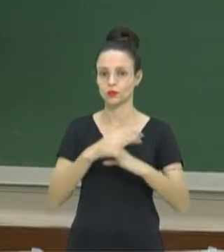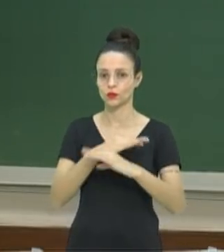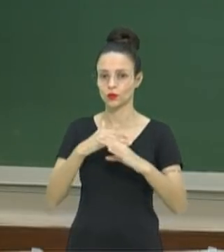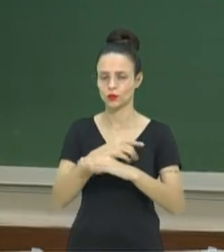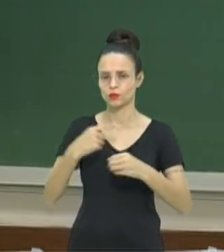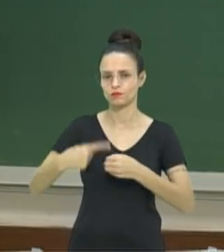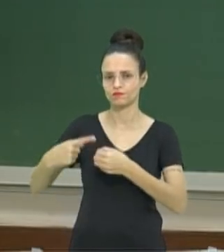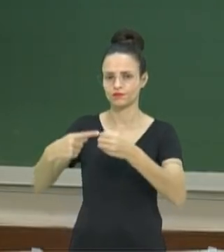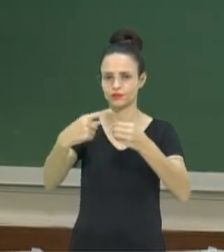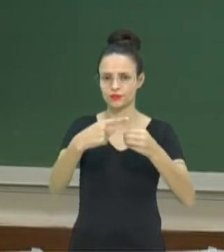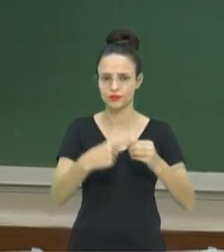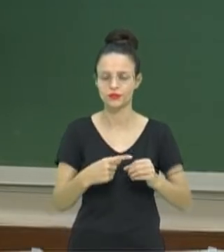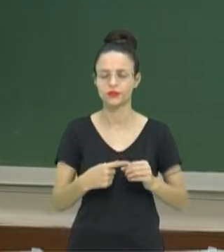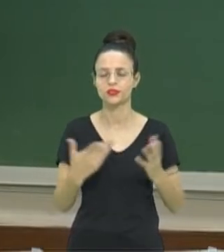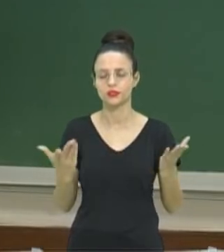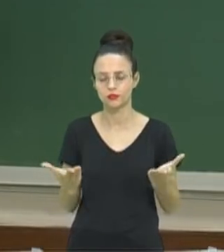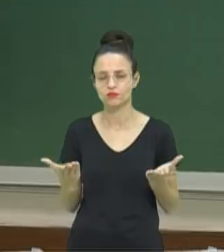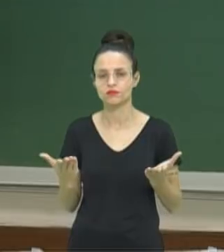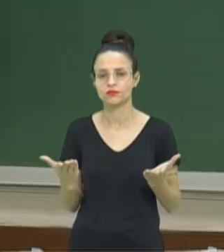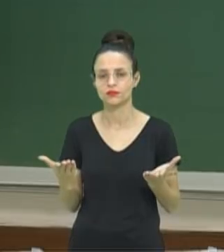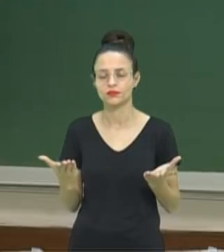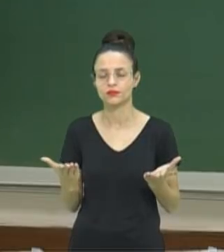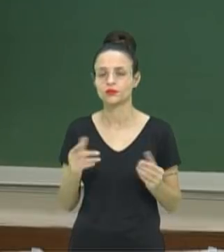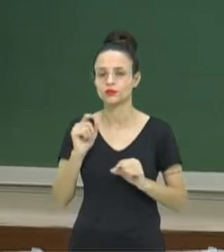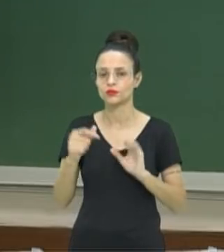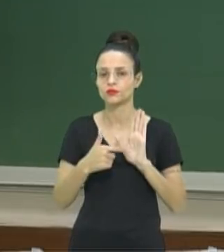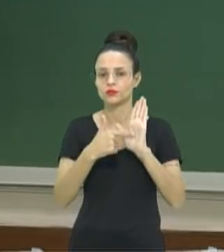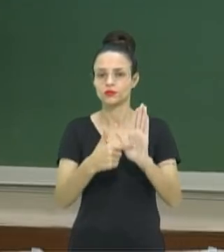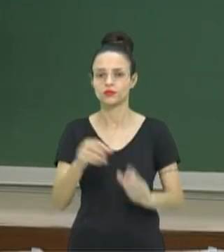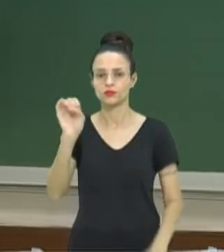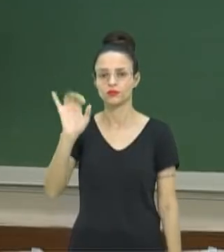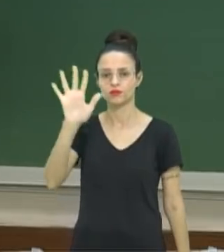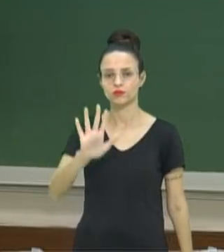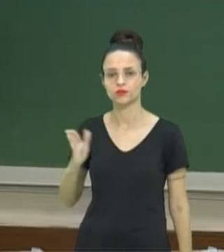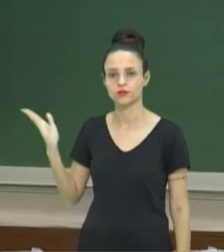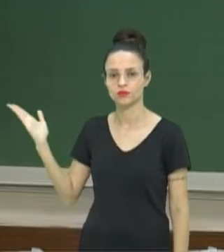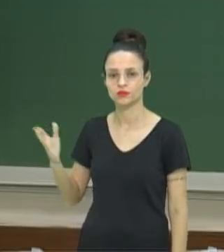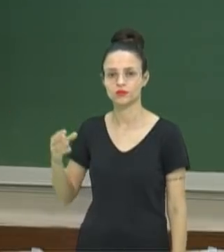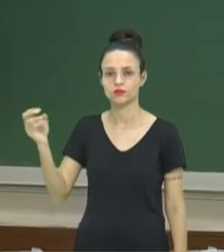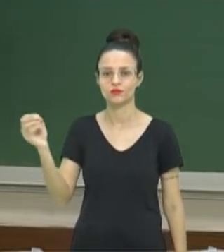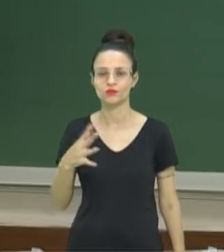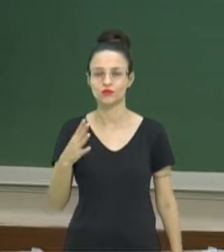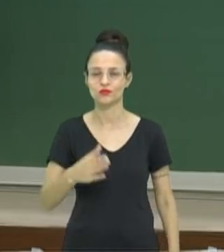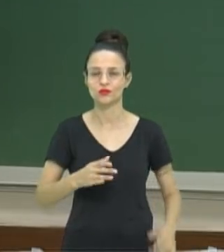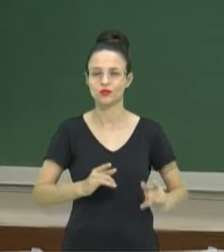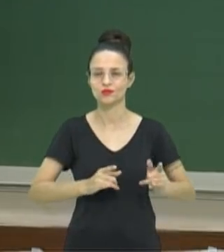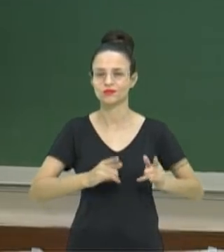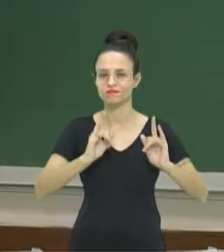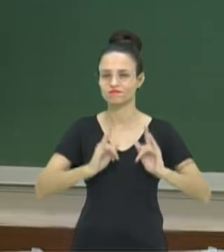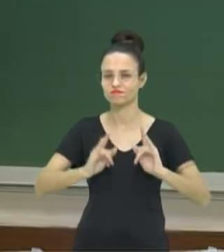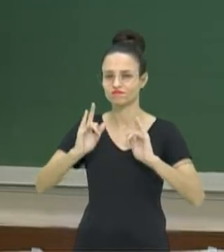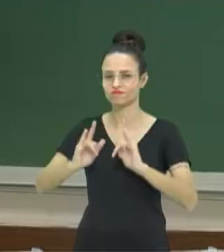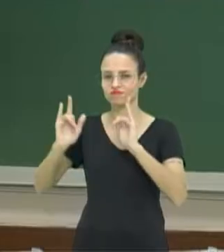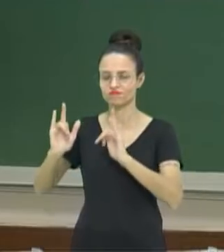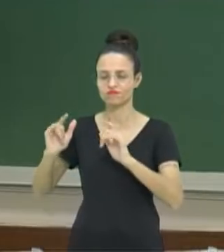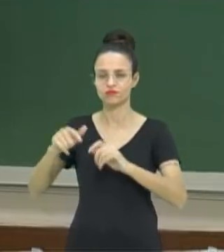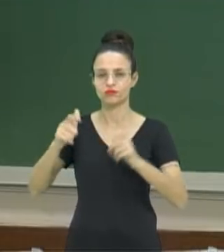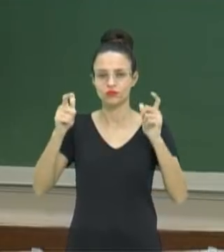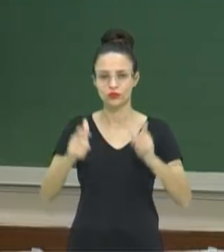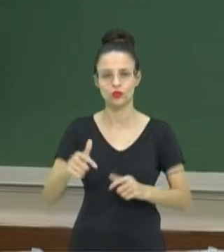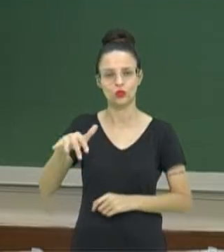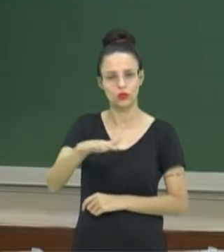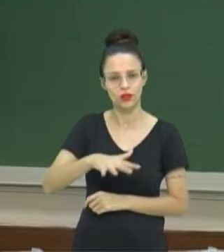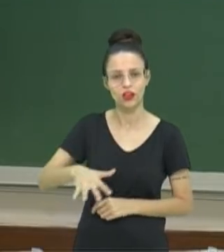de todos esses conceitos que nós trabalhamos, eu trouxe uma ideia ali dos novos loteamentos, né, que surgem nas áreas